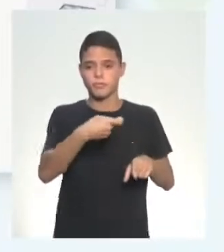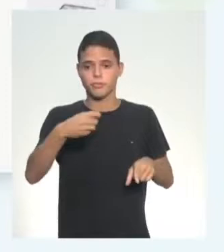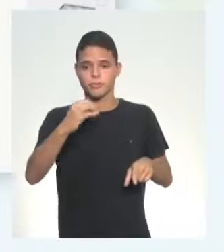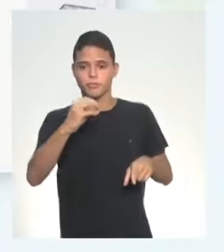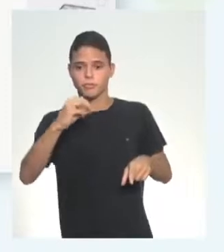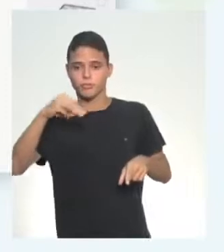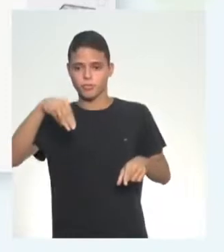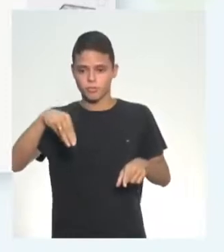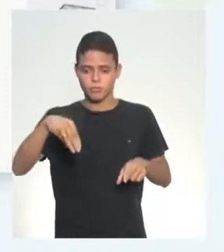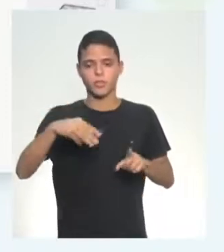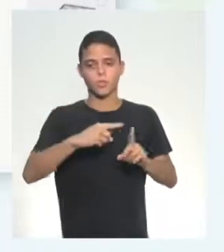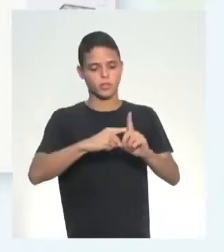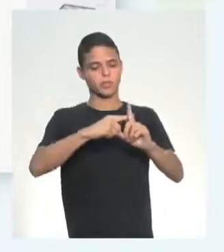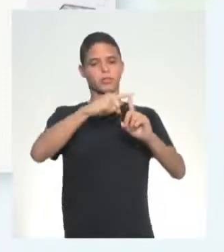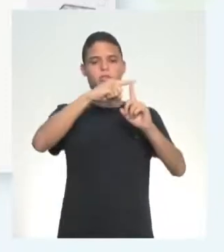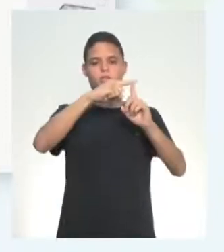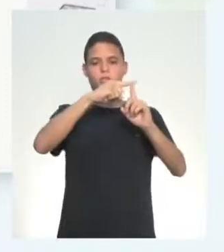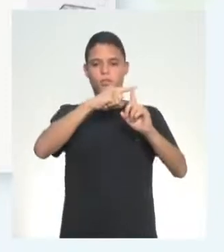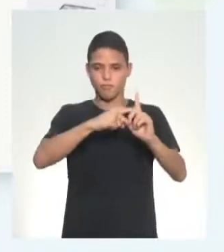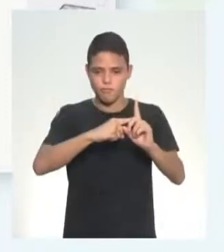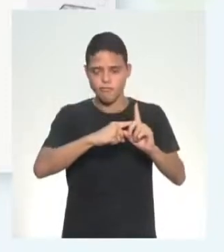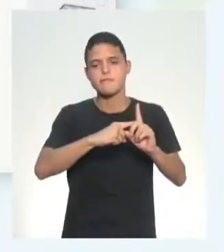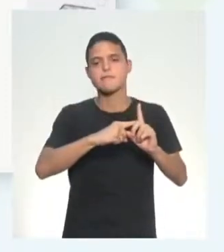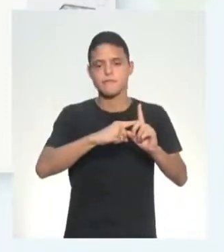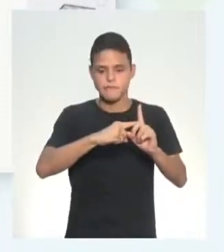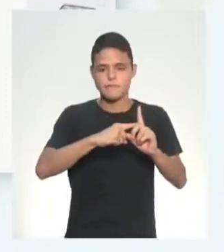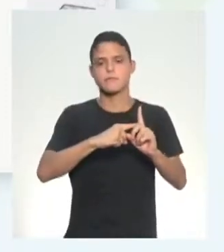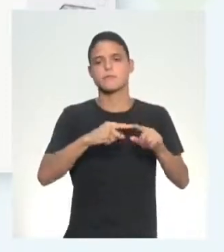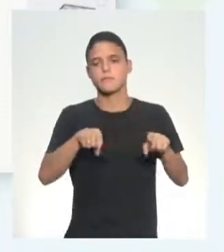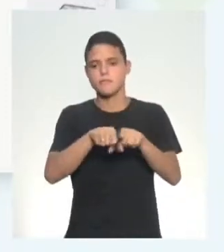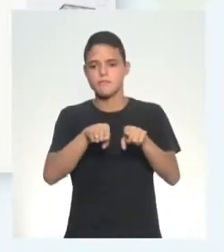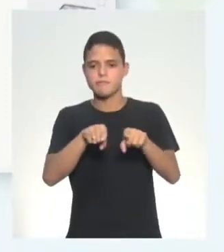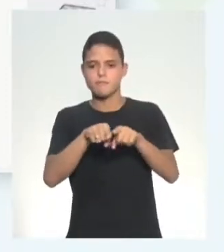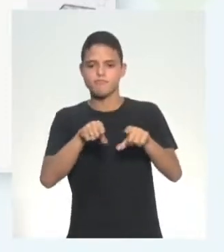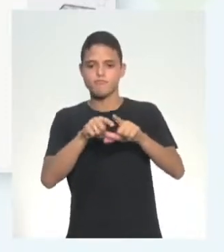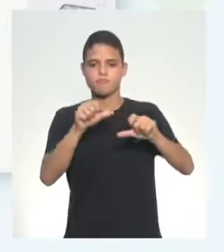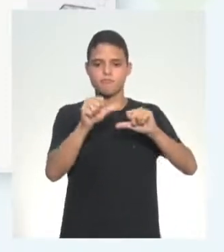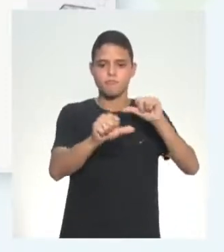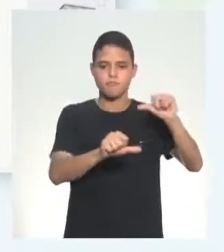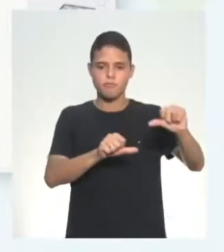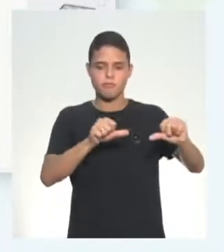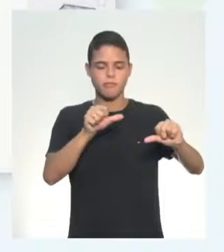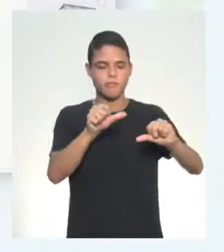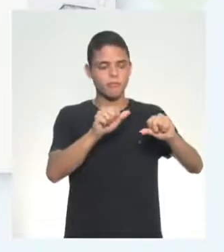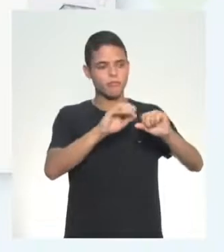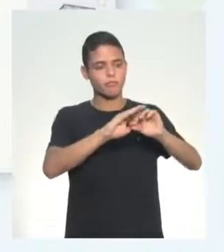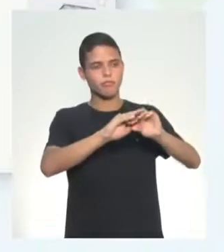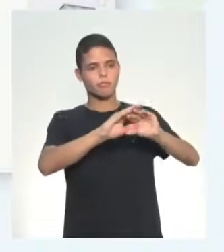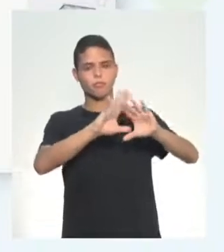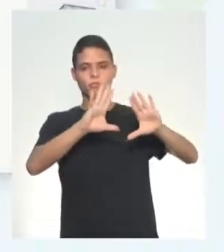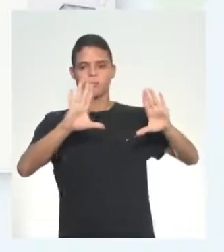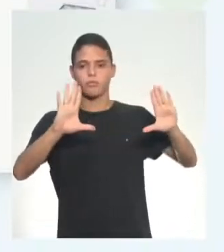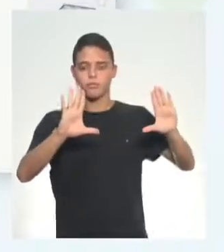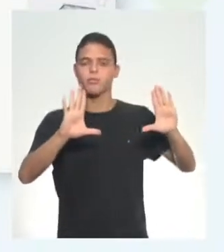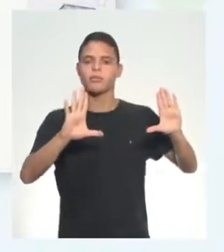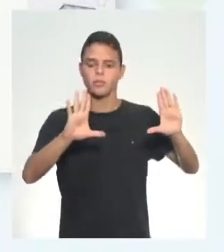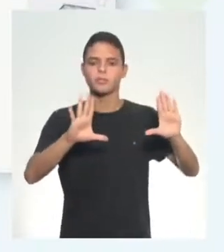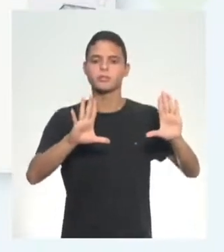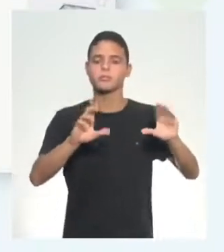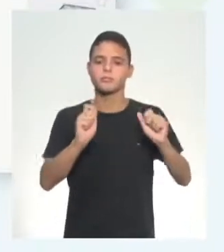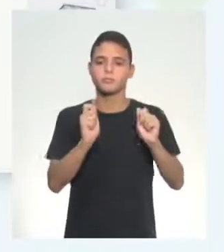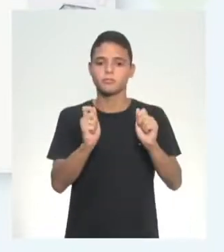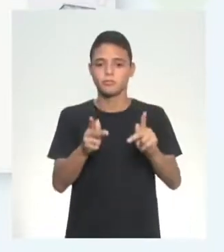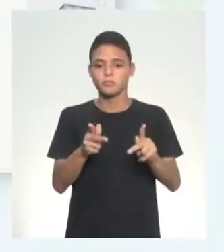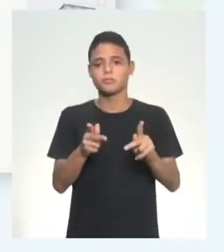diminuir o zoom e alternar para a vista plana, ok? Voltei aqui para a